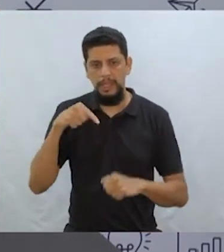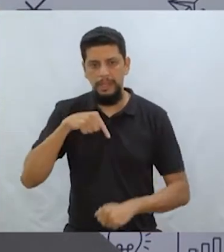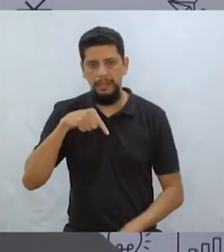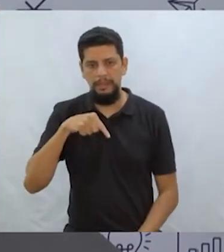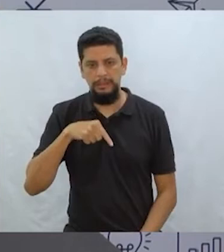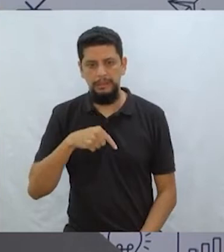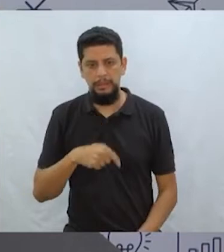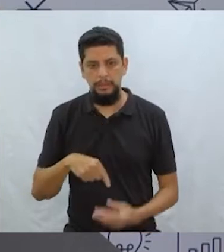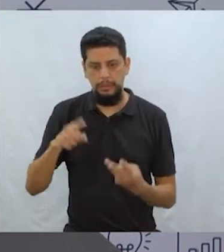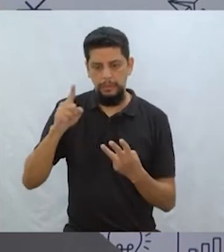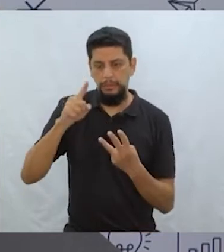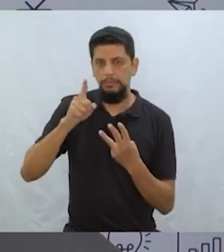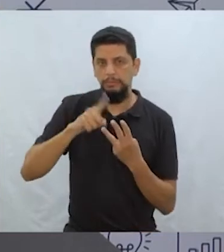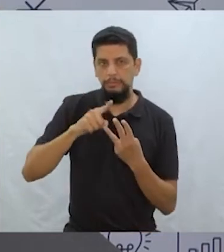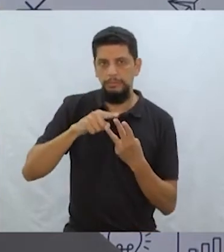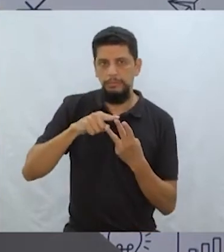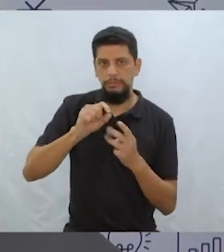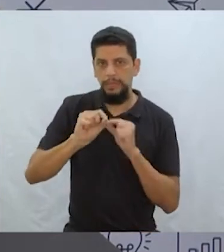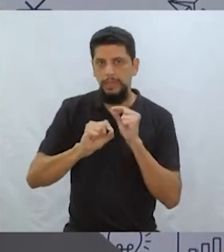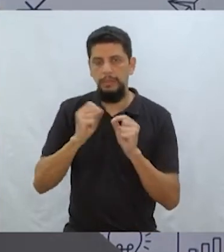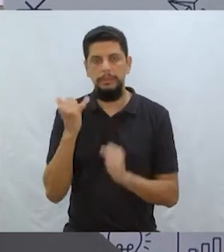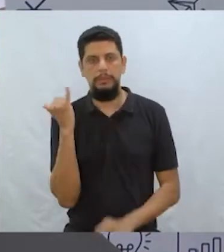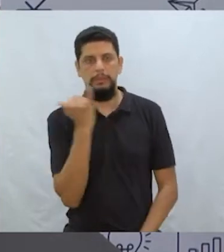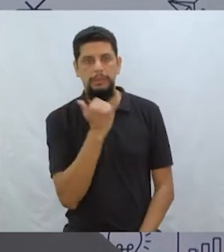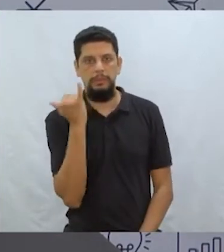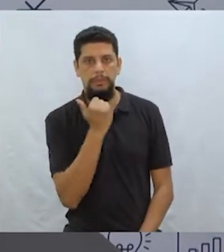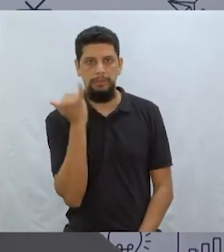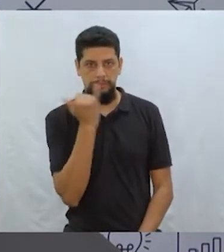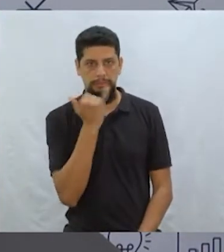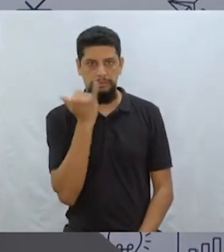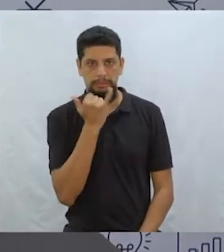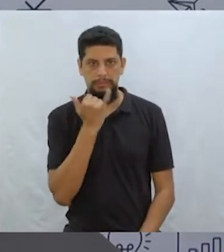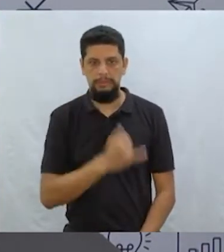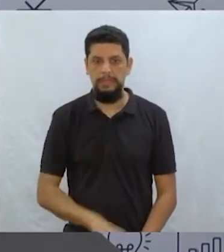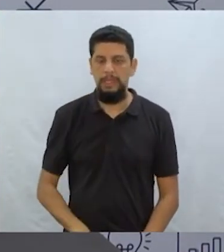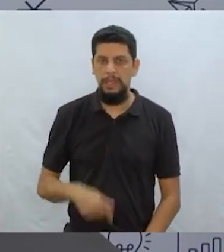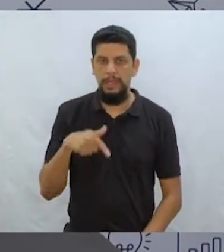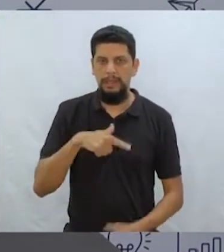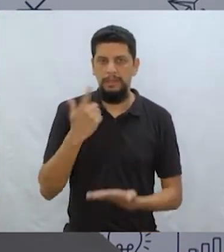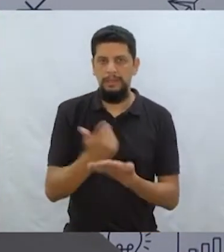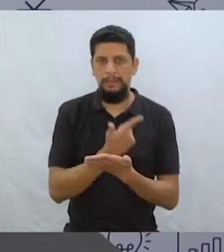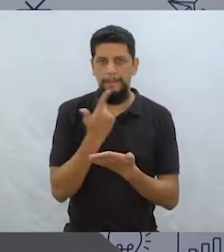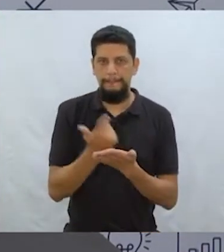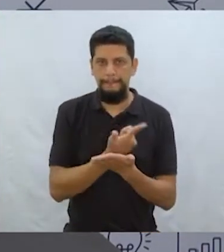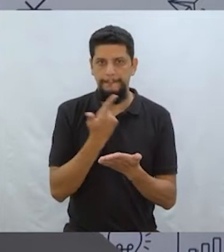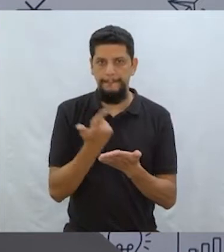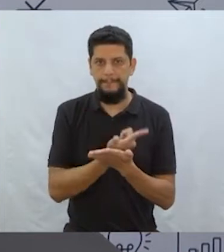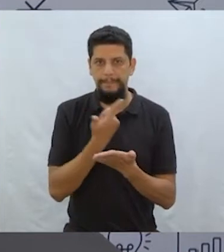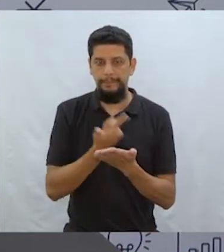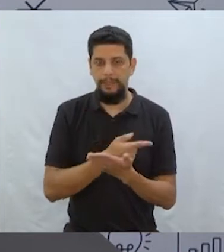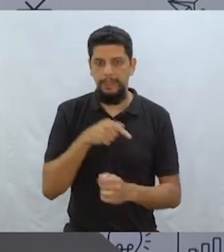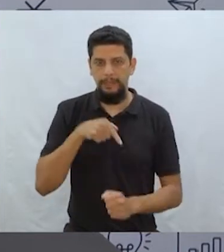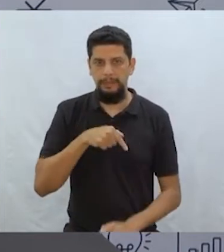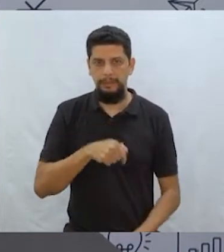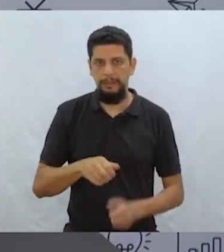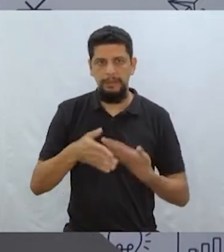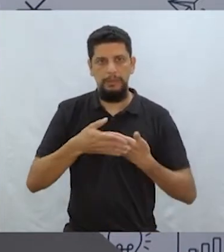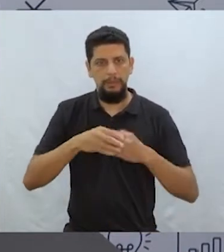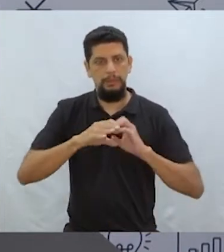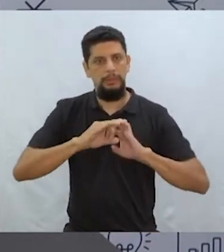está Centralizado é o nosso quem conta um conto este livro aqui ele está